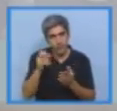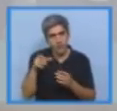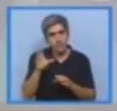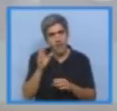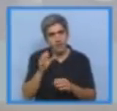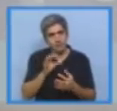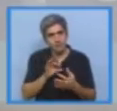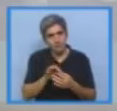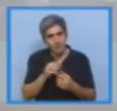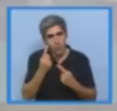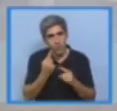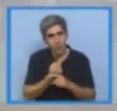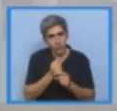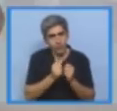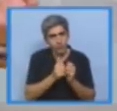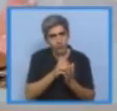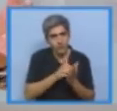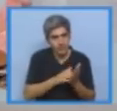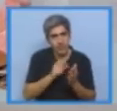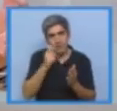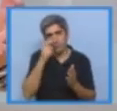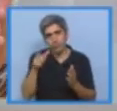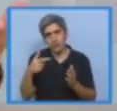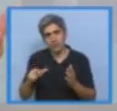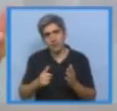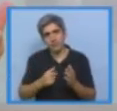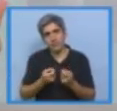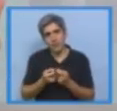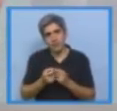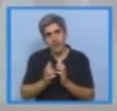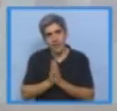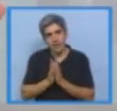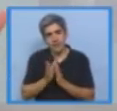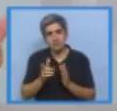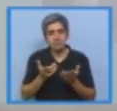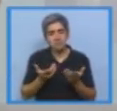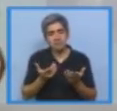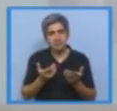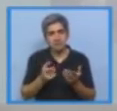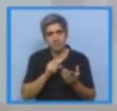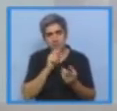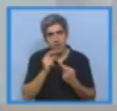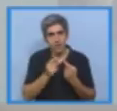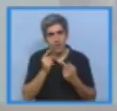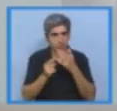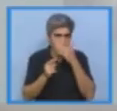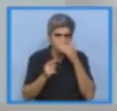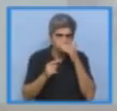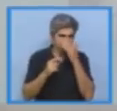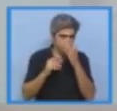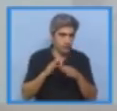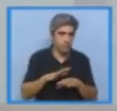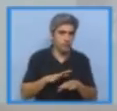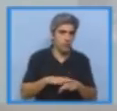mais afinidades em algumas coisas com o documento e a pessoa que até era mais próxima da Igreja, e se calhar com algumas razões